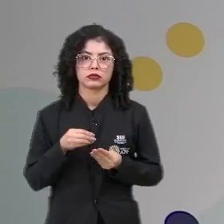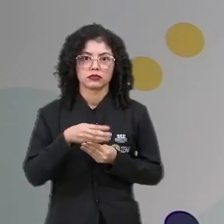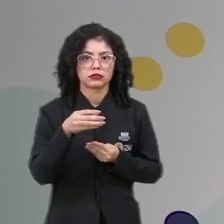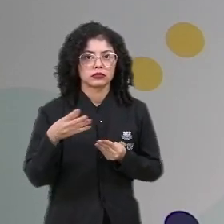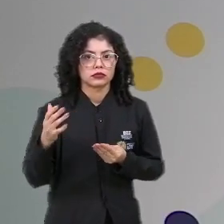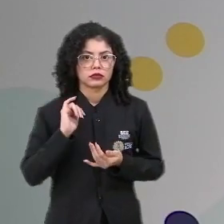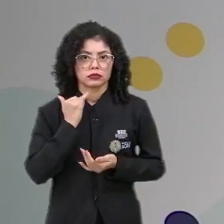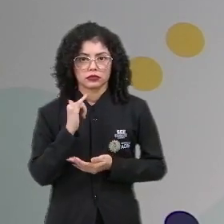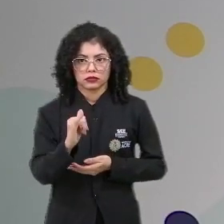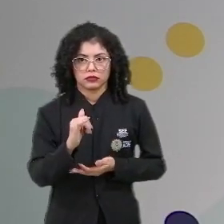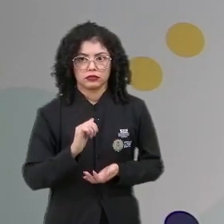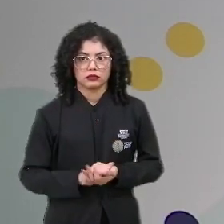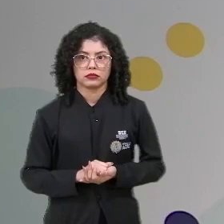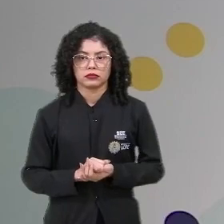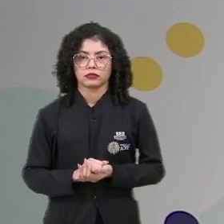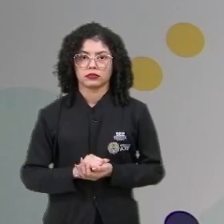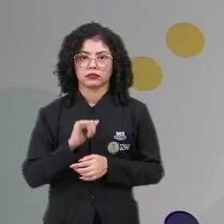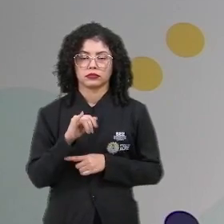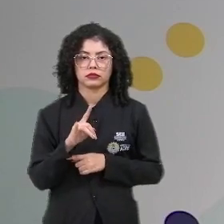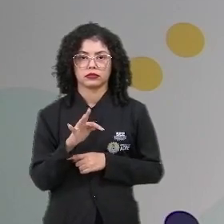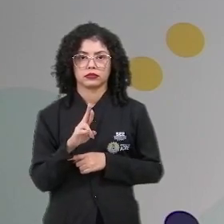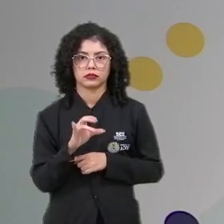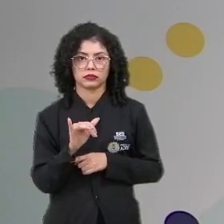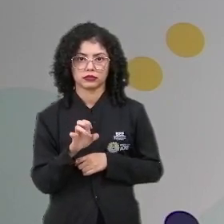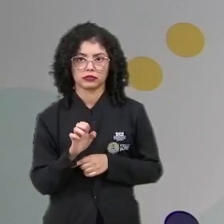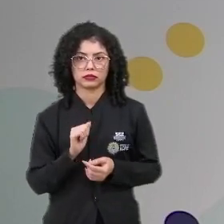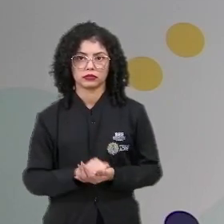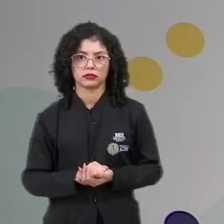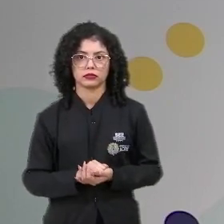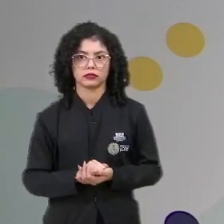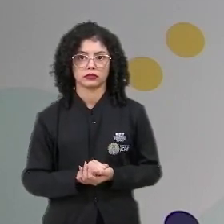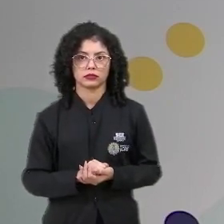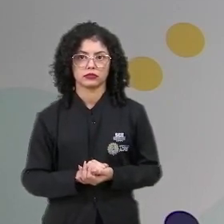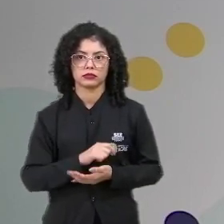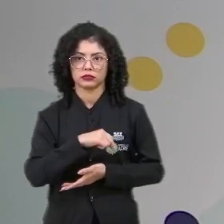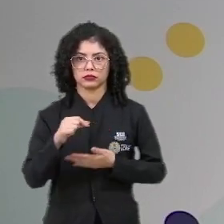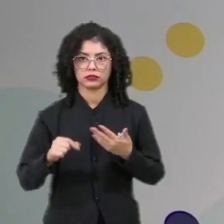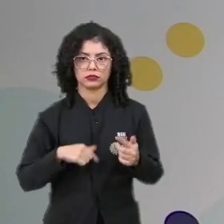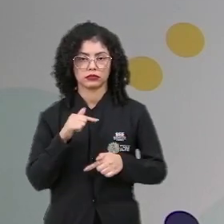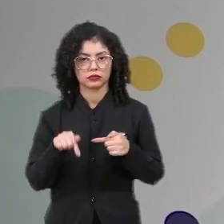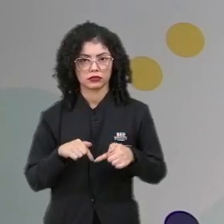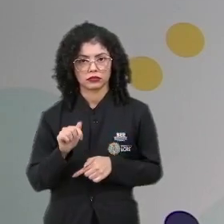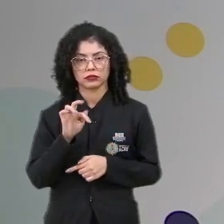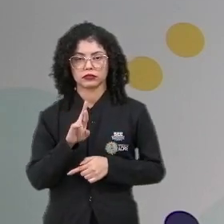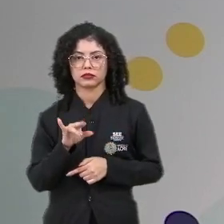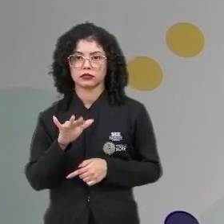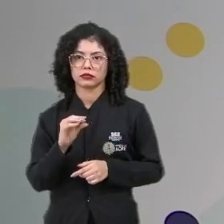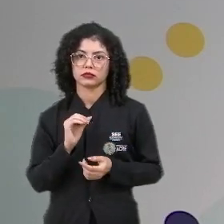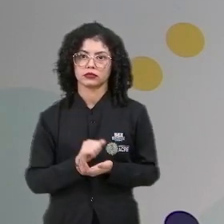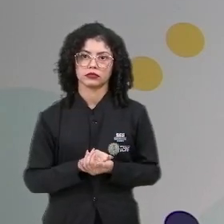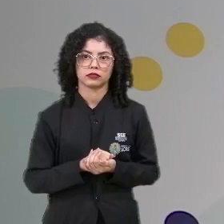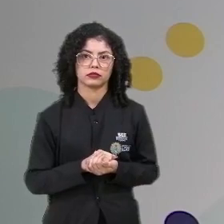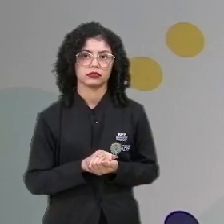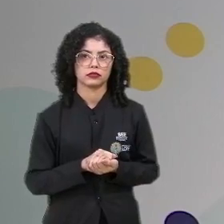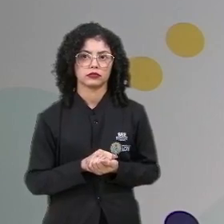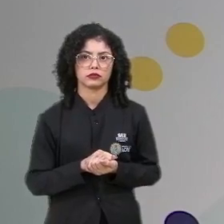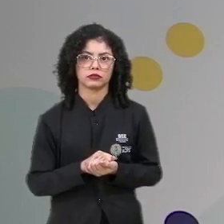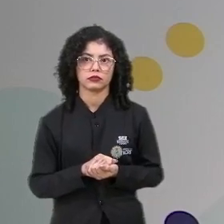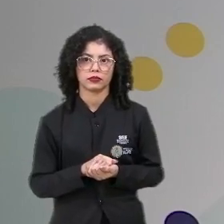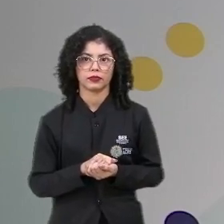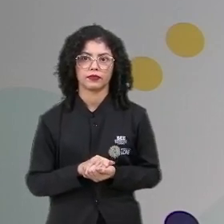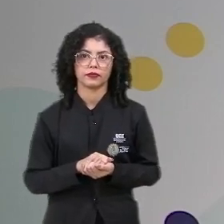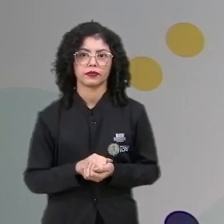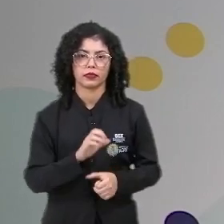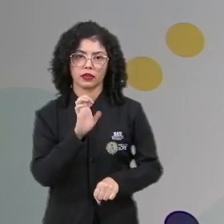distribuição eletrônica, a densidade, o raio do elemento químico, se ele se encontra no